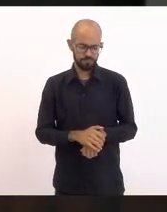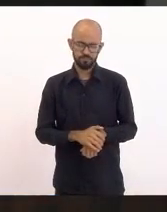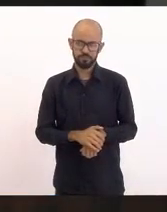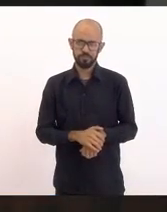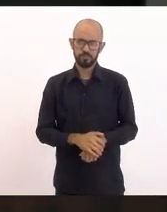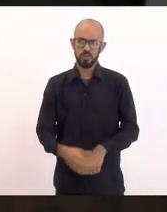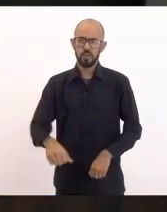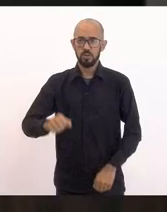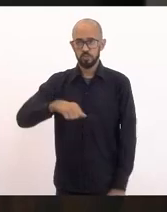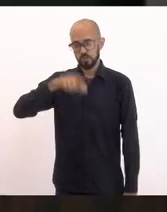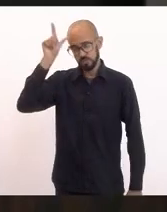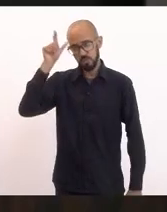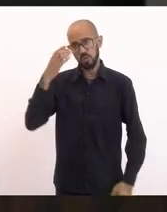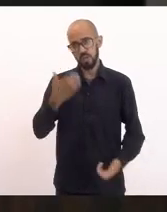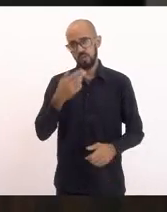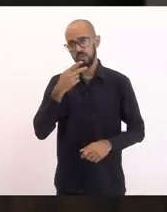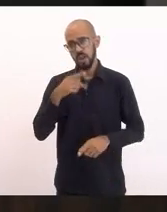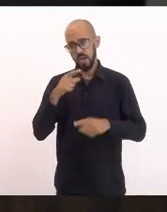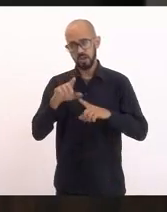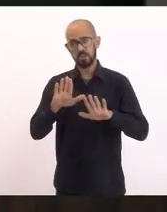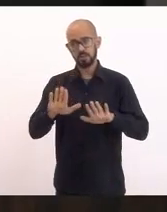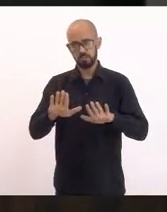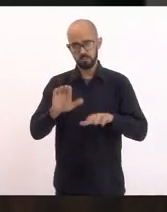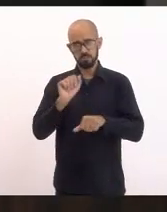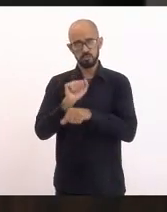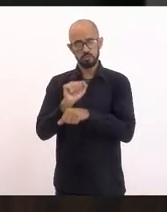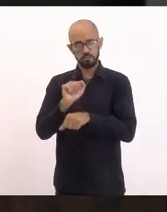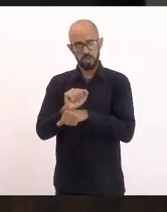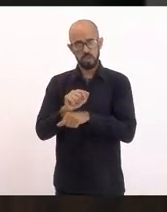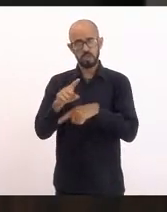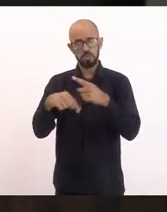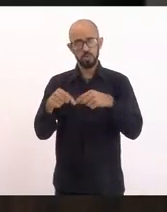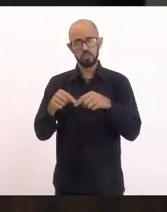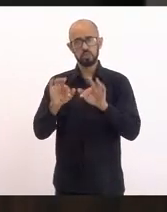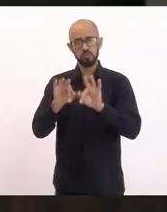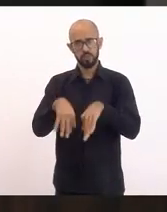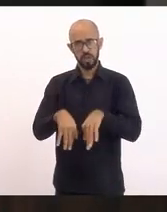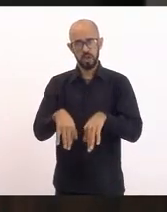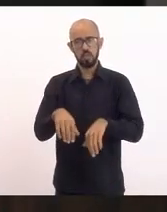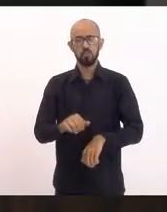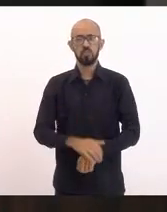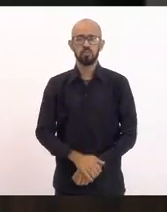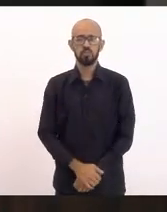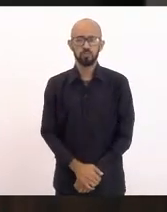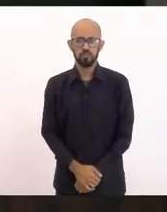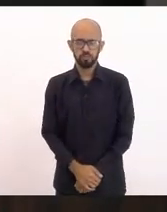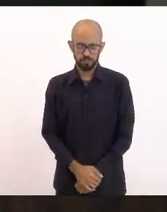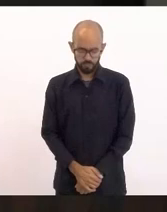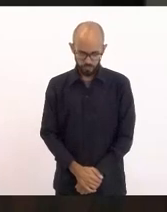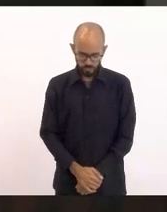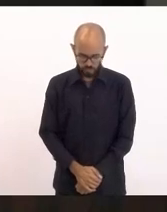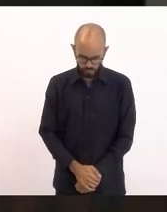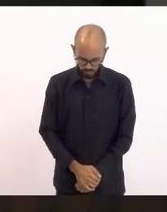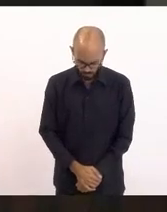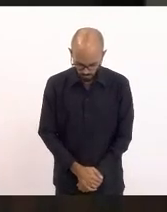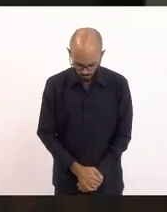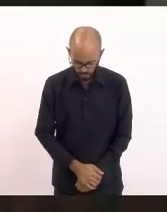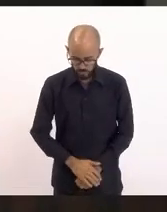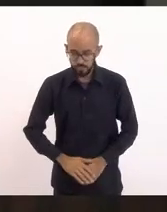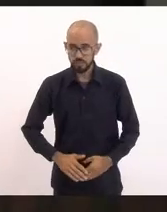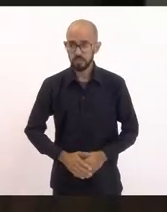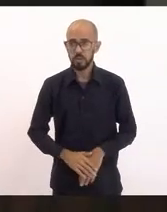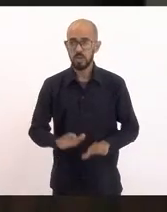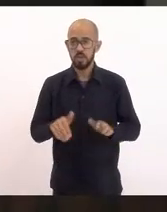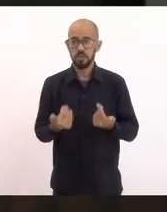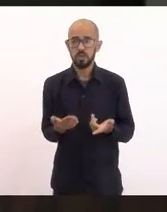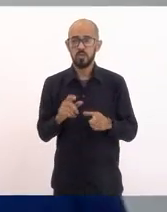foi citado falar. Por favor, ao final, deputado Rodrigo, por favor. Obrigado.